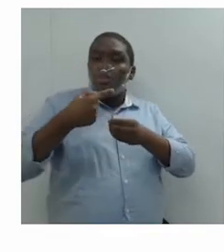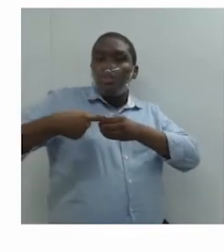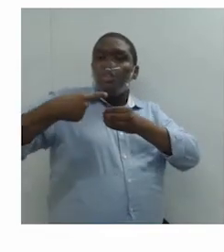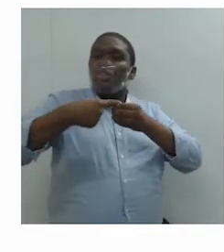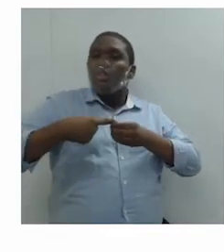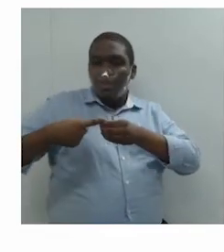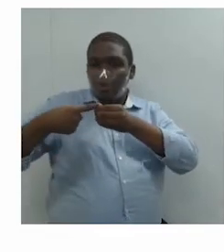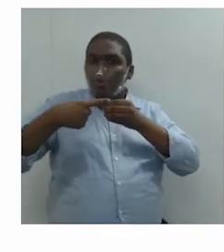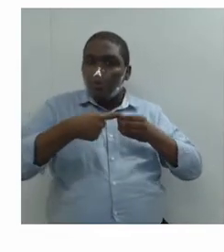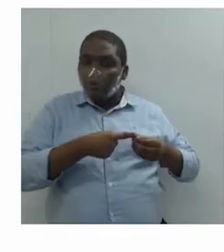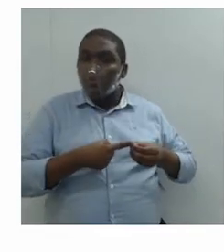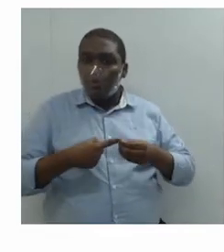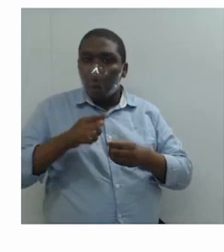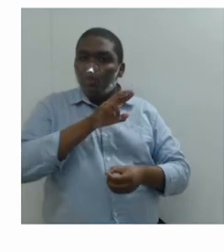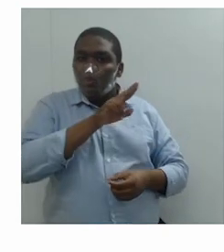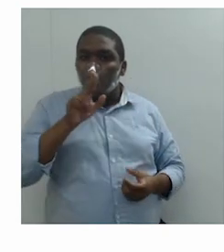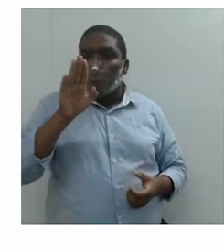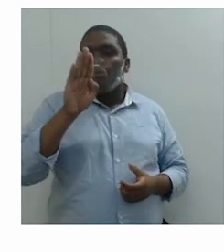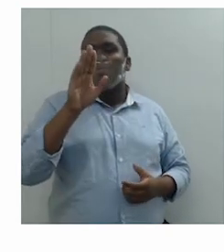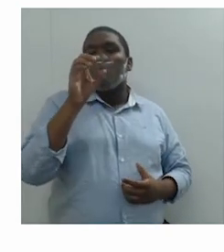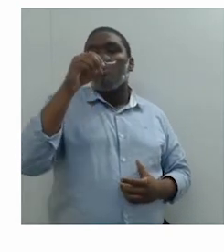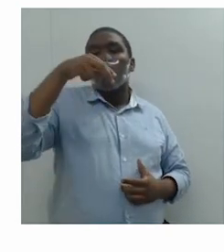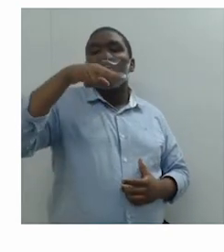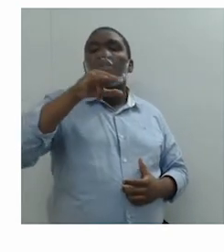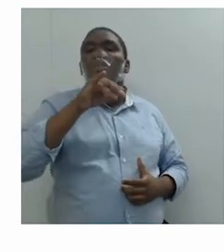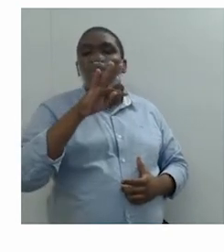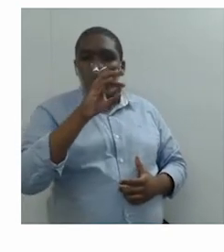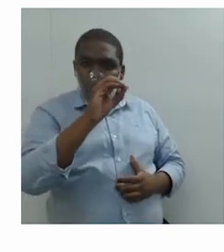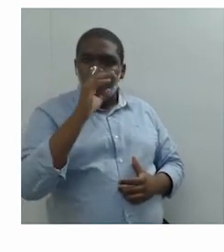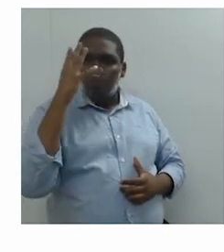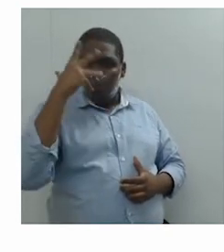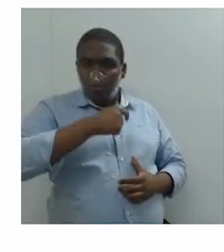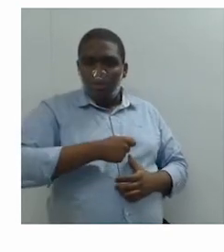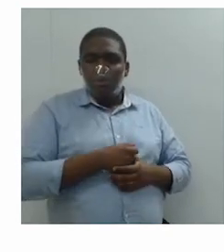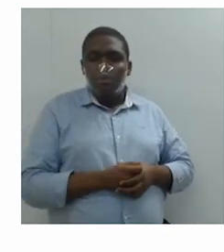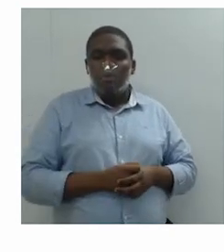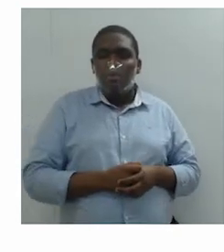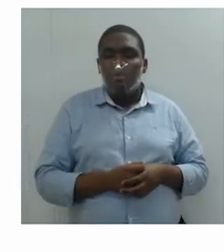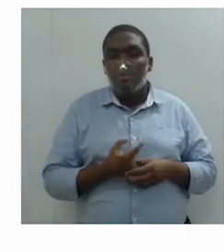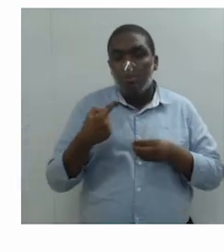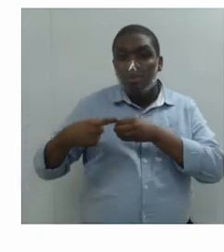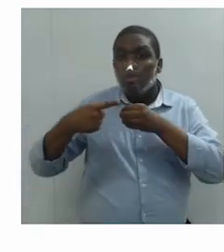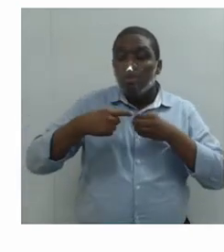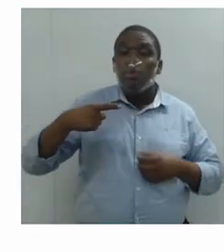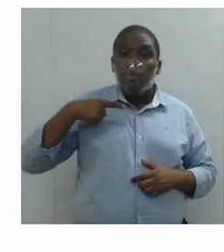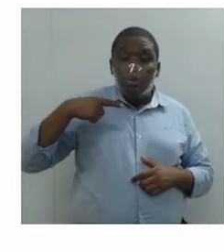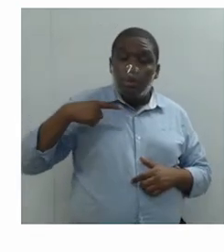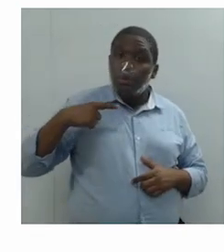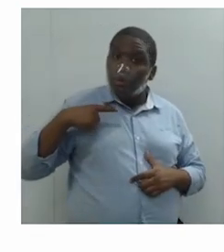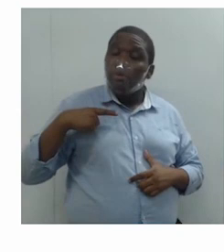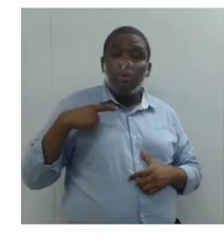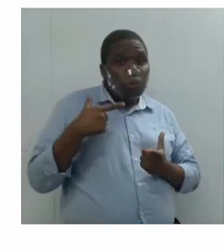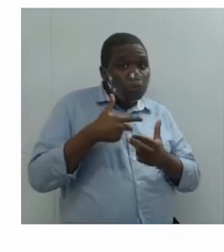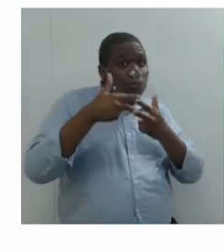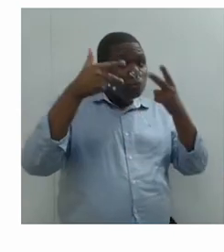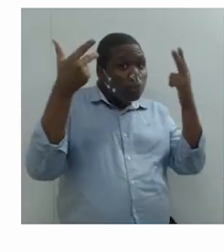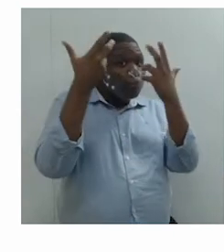essas cachoeiras tão conhecidas. Percebam que o que temos são elementos da